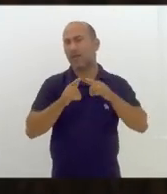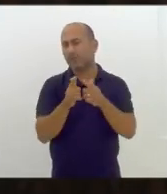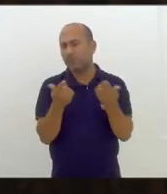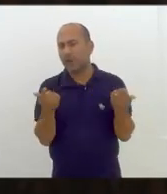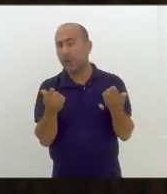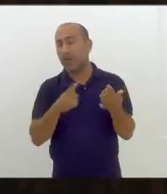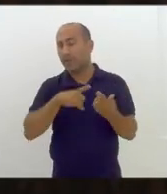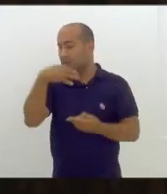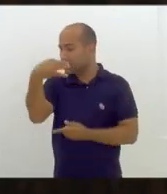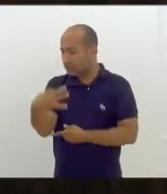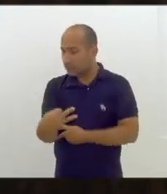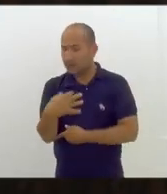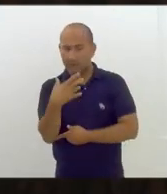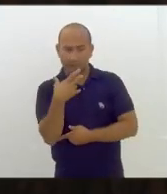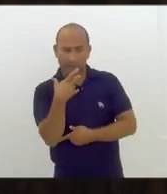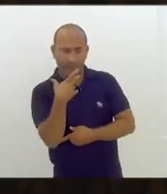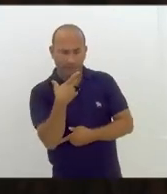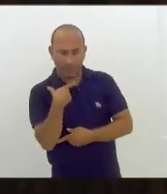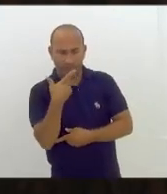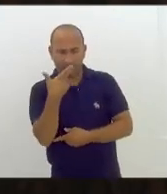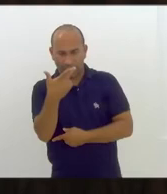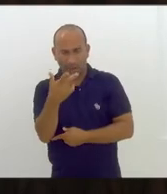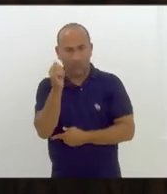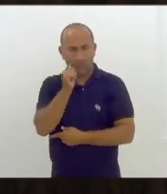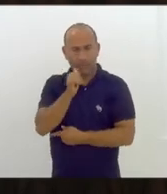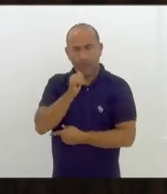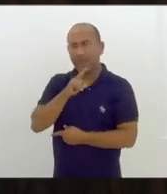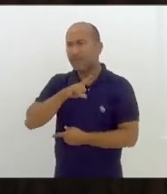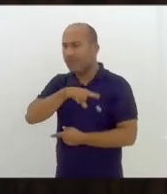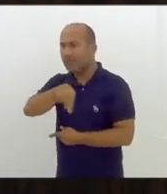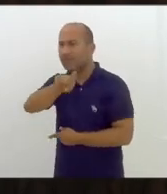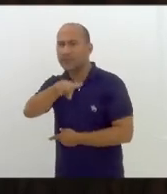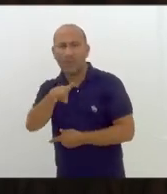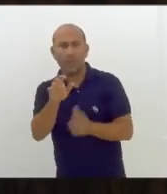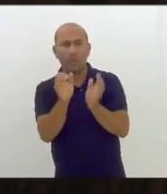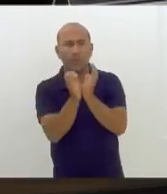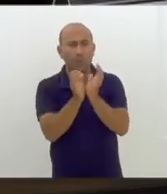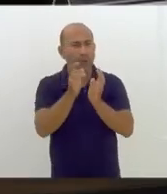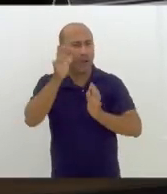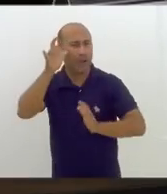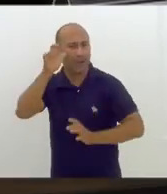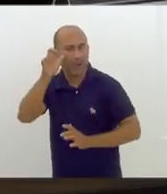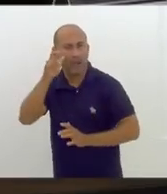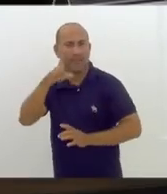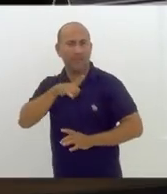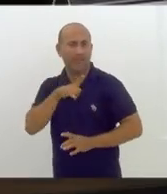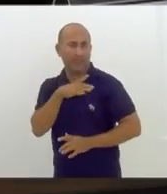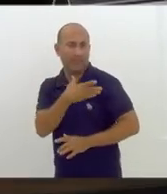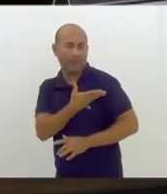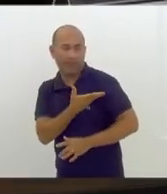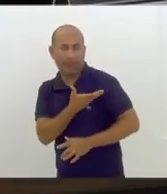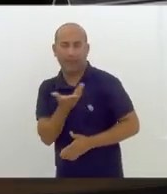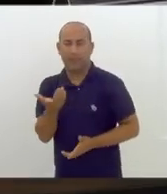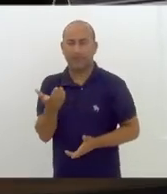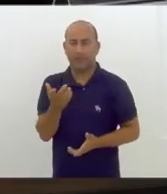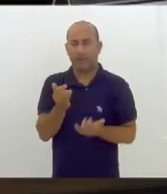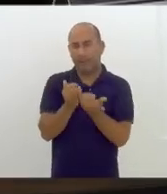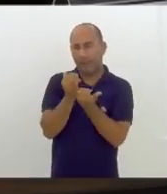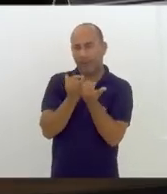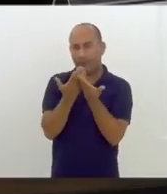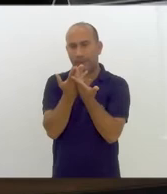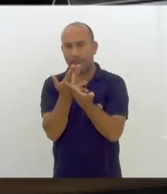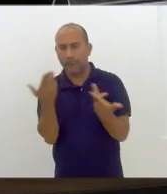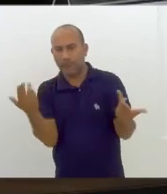certeza que muitos aqui estão em grupos de Instagram onde só existem outros homens, os amigos, os brothers, que muitas